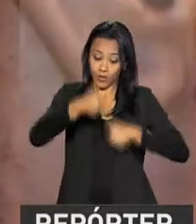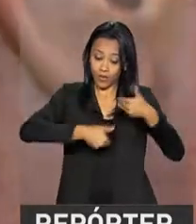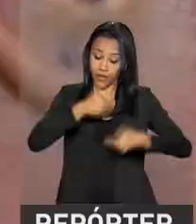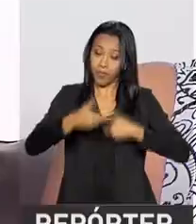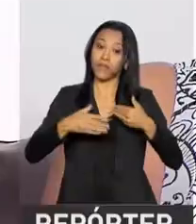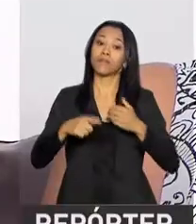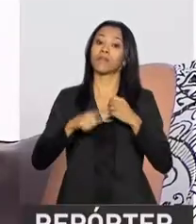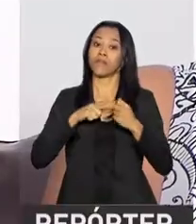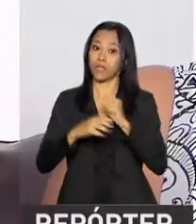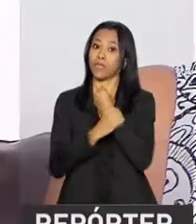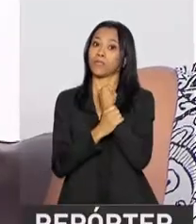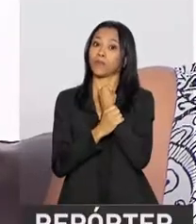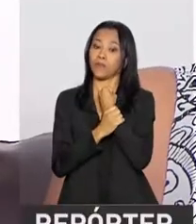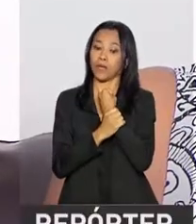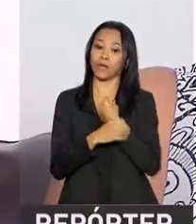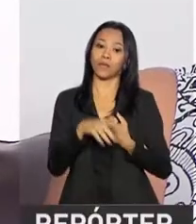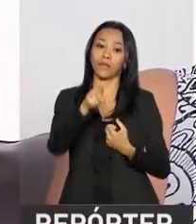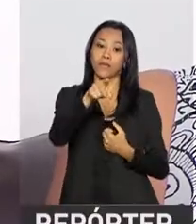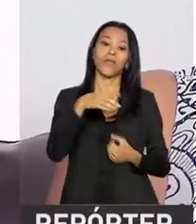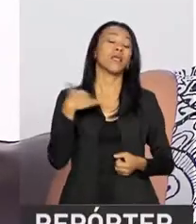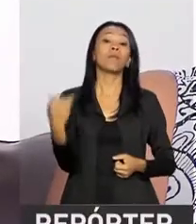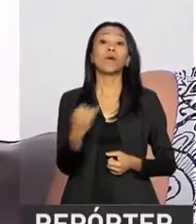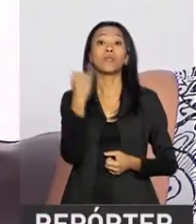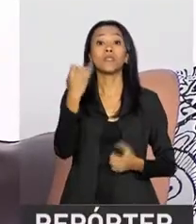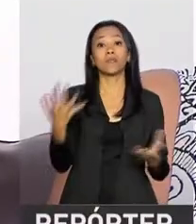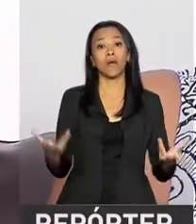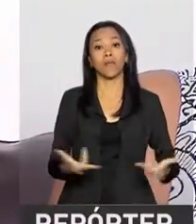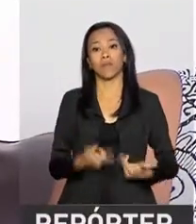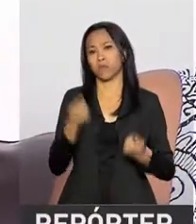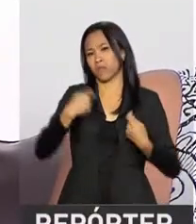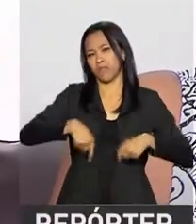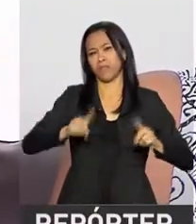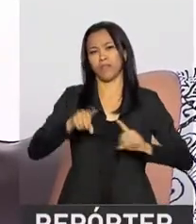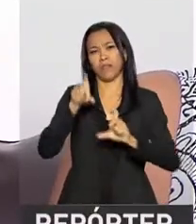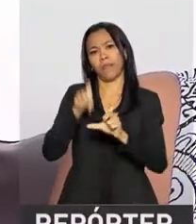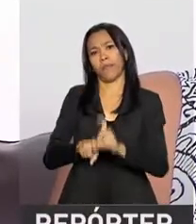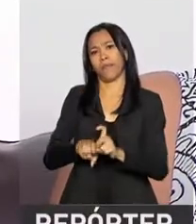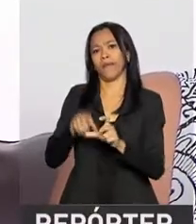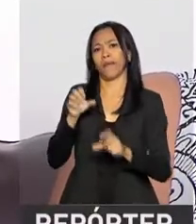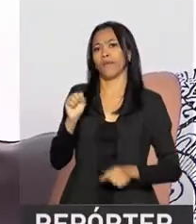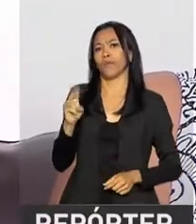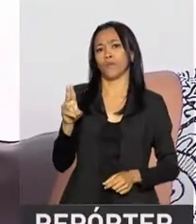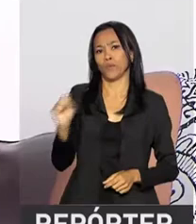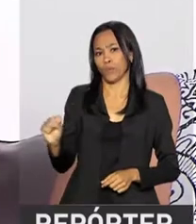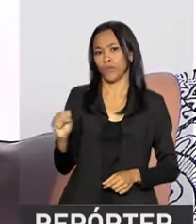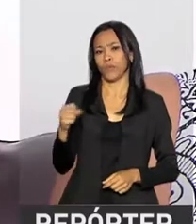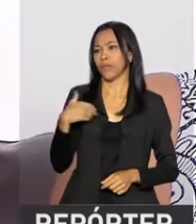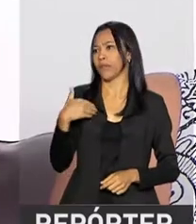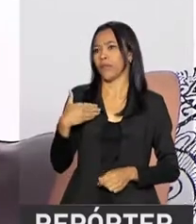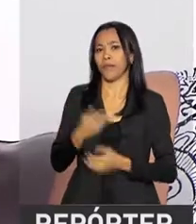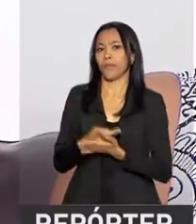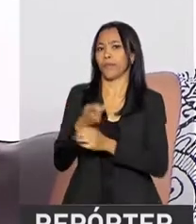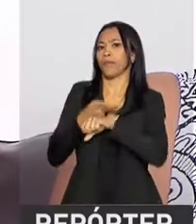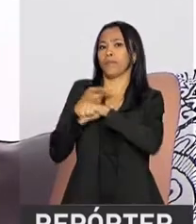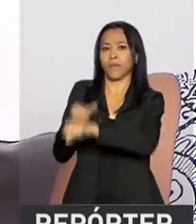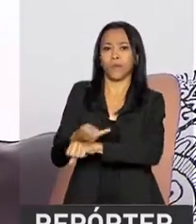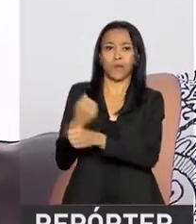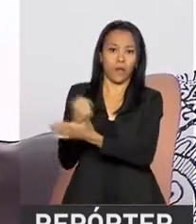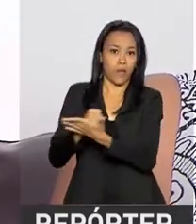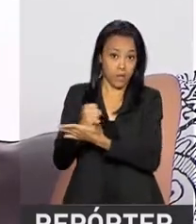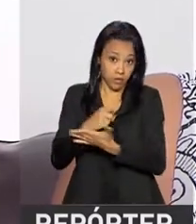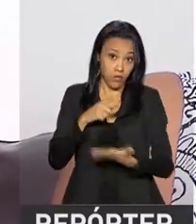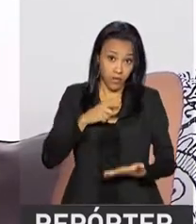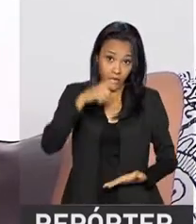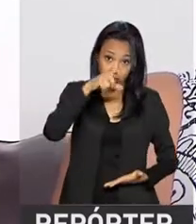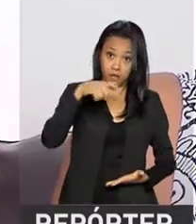garantido a importância é maravilhosa porque a gente não precisa mais depender do sus apenas para poder adquirir medicamentos se você tem plano de saúde